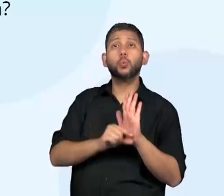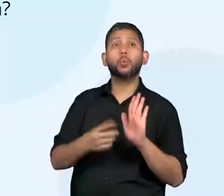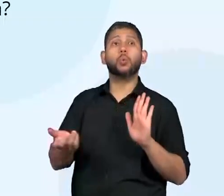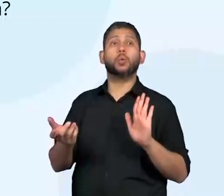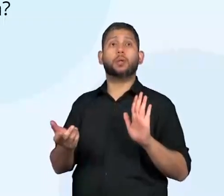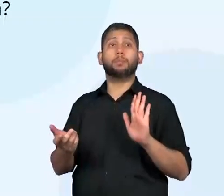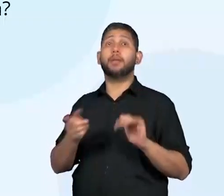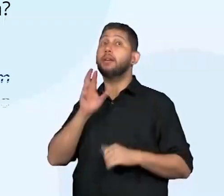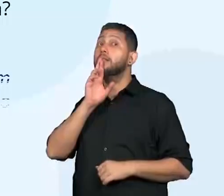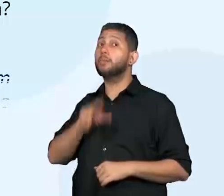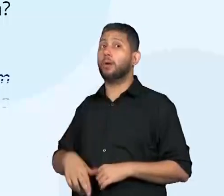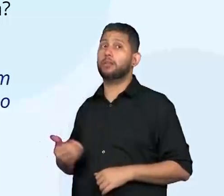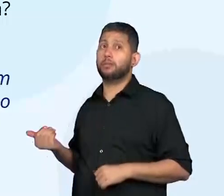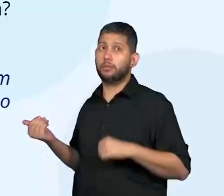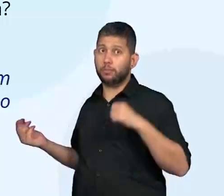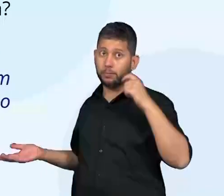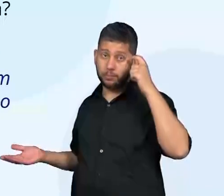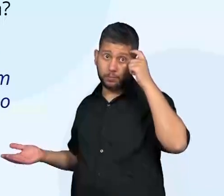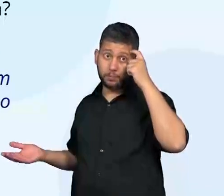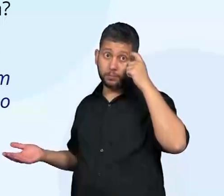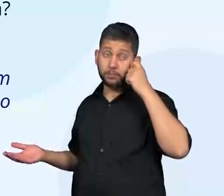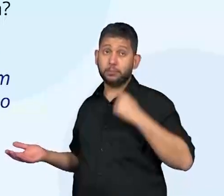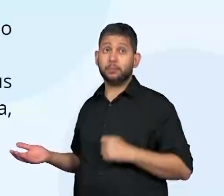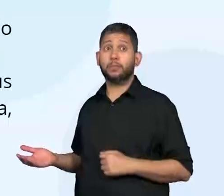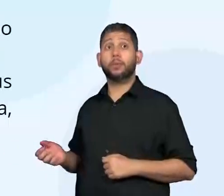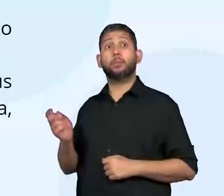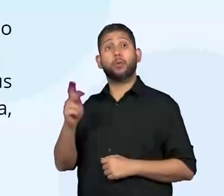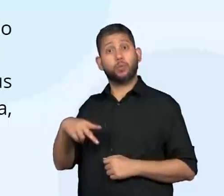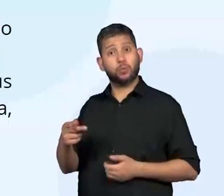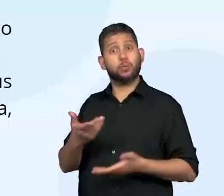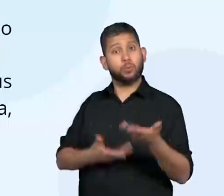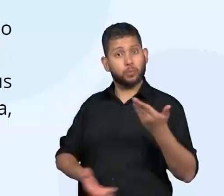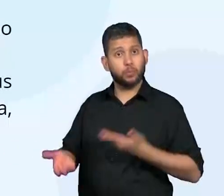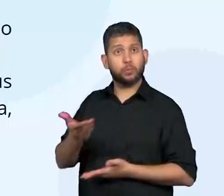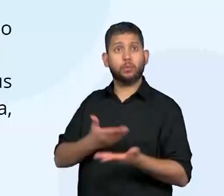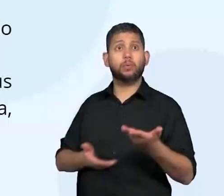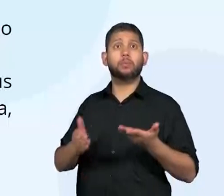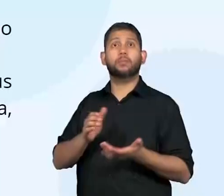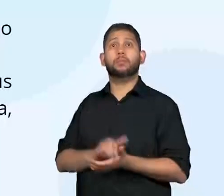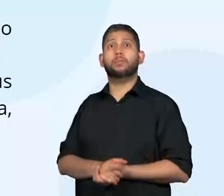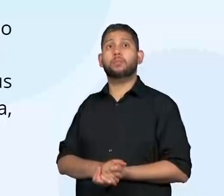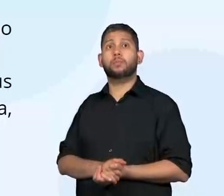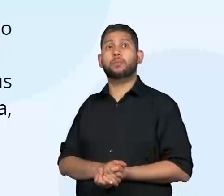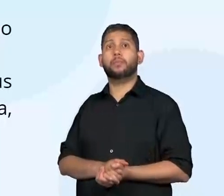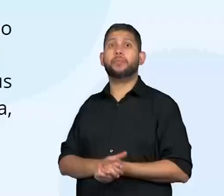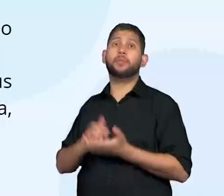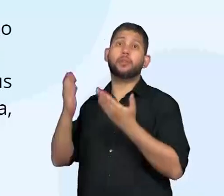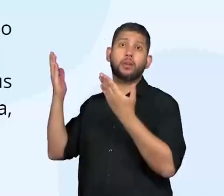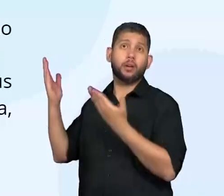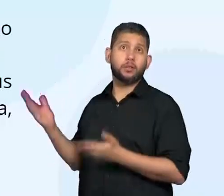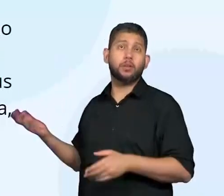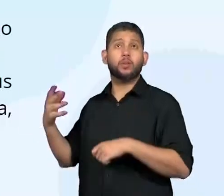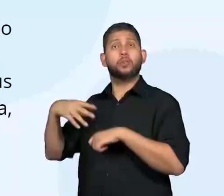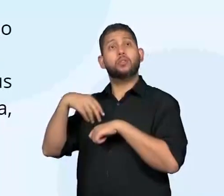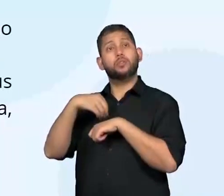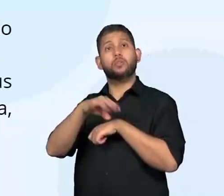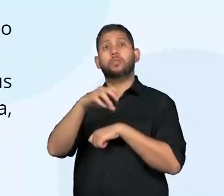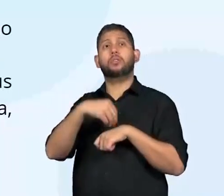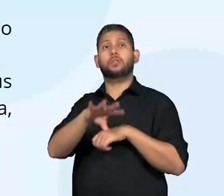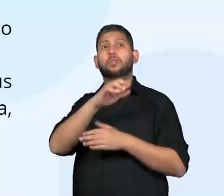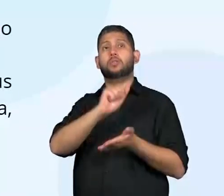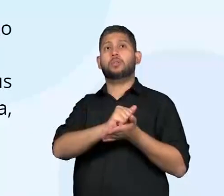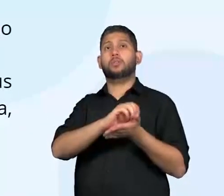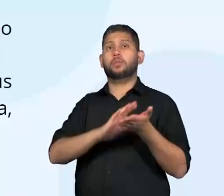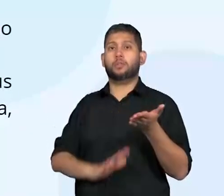passar rapidinho as respostas, que é para os amigos pros compartilharem. E dentre a sugestão de